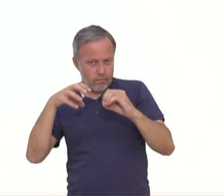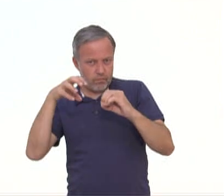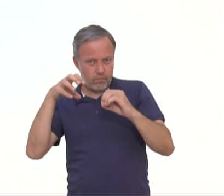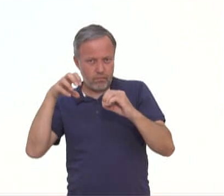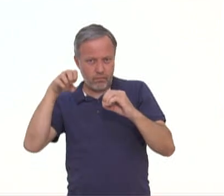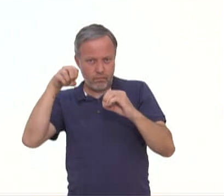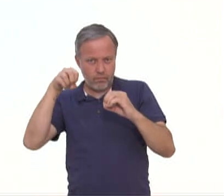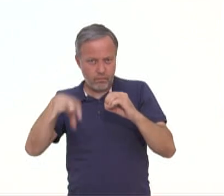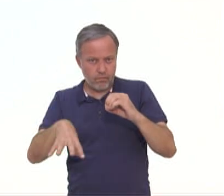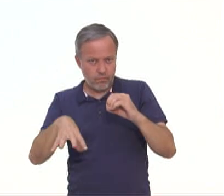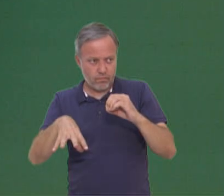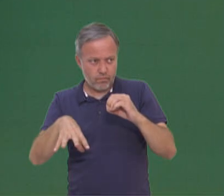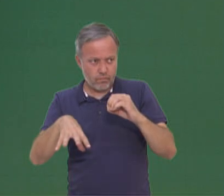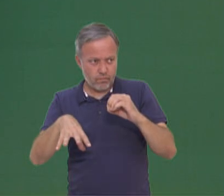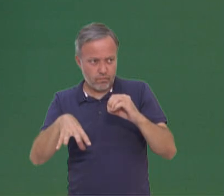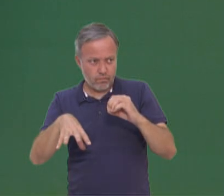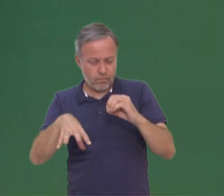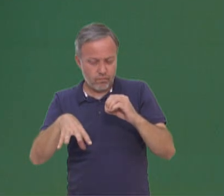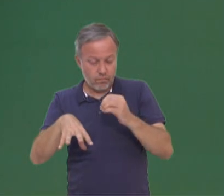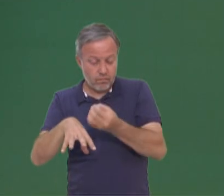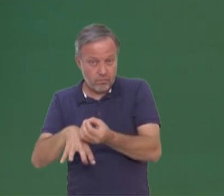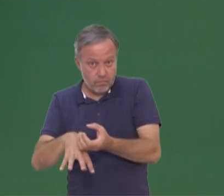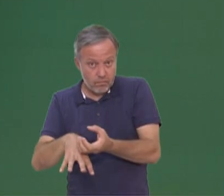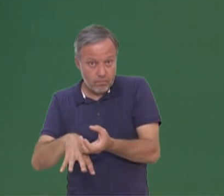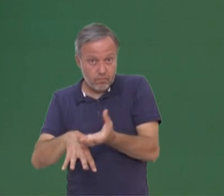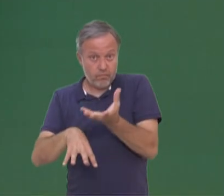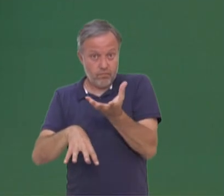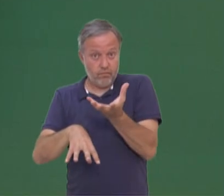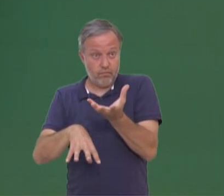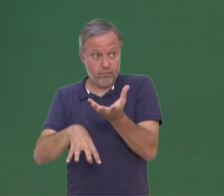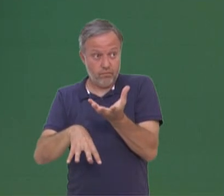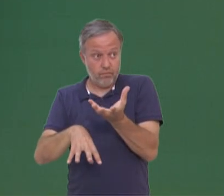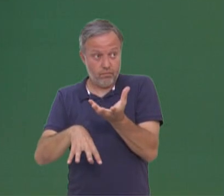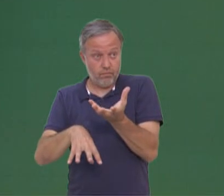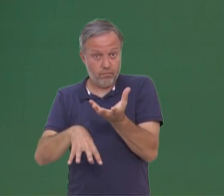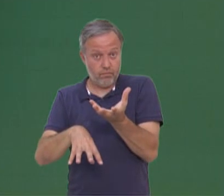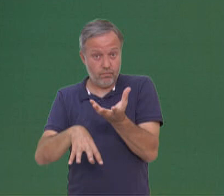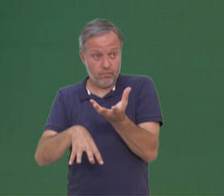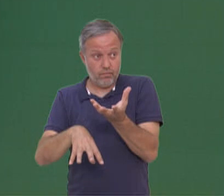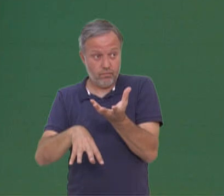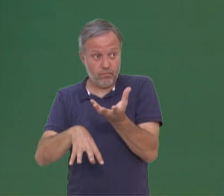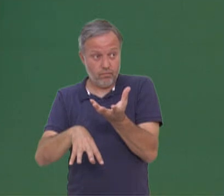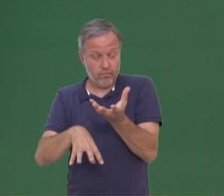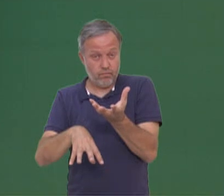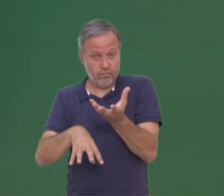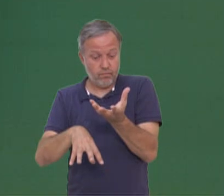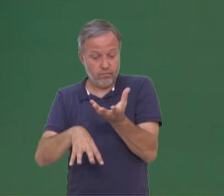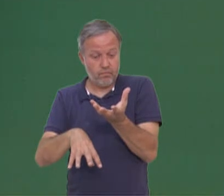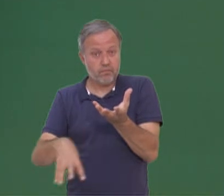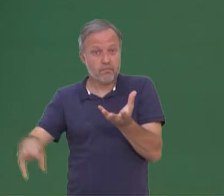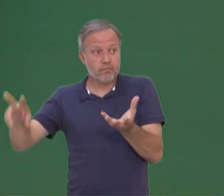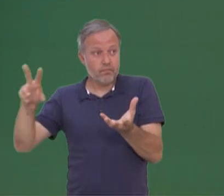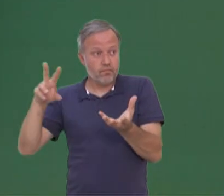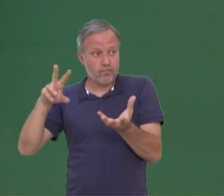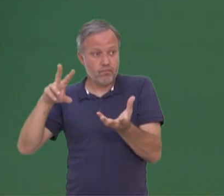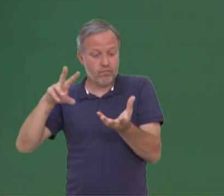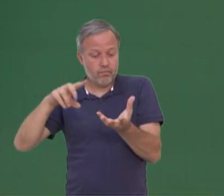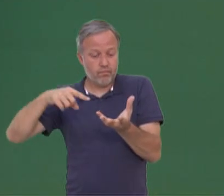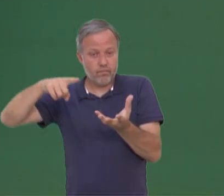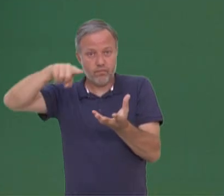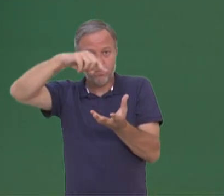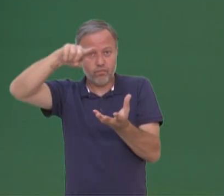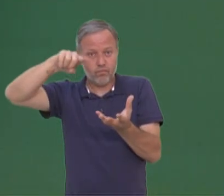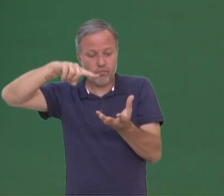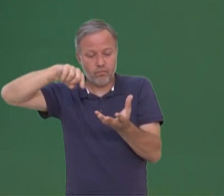batem, e aí outros elétrons são liberados, ele capta esses elétrons liberados e desenha